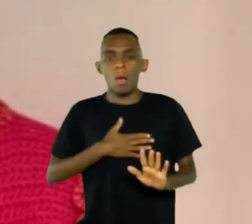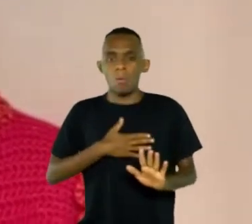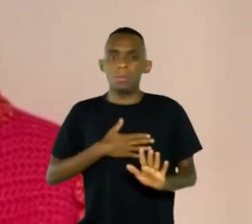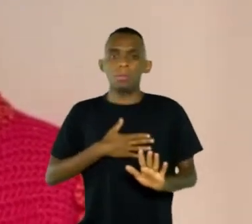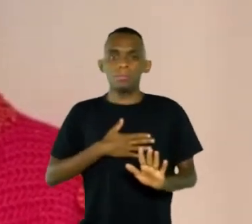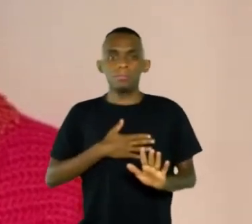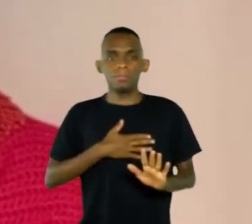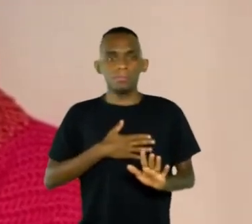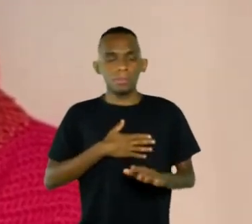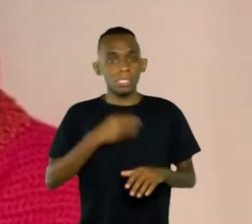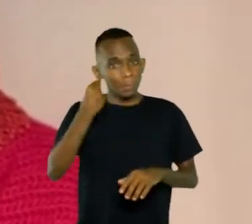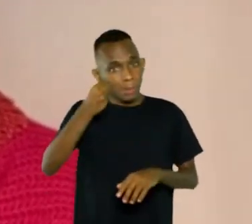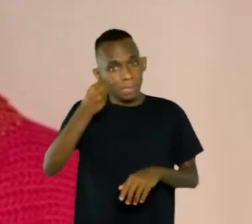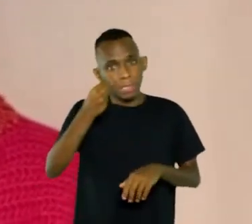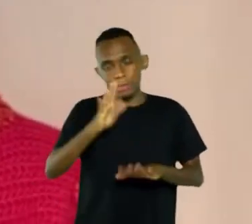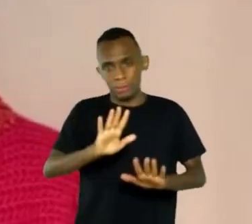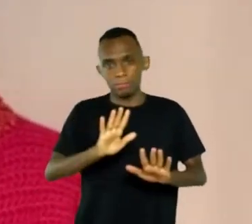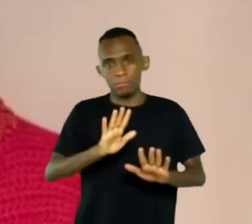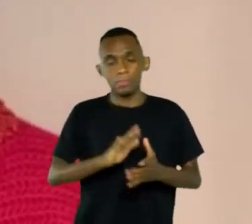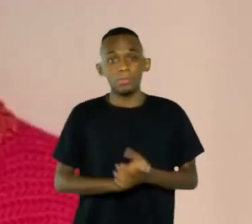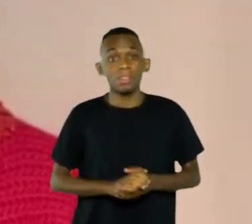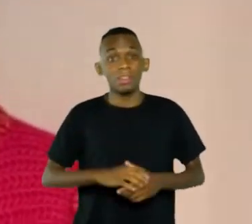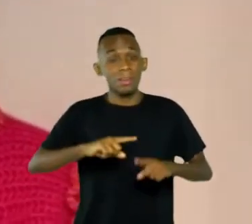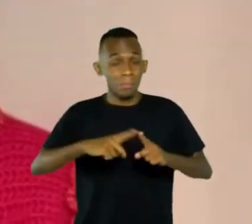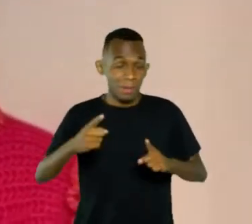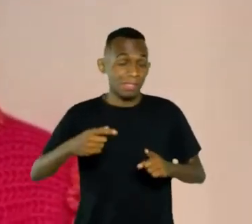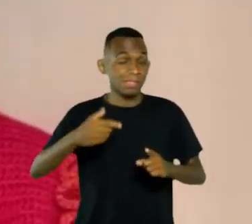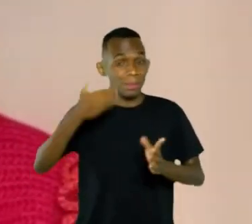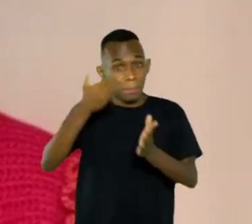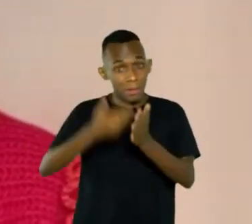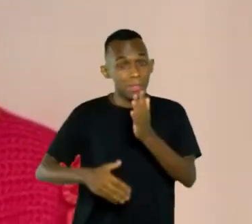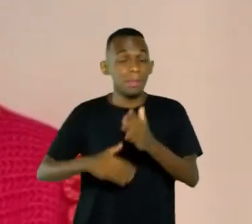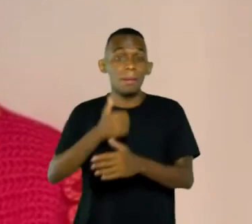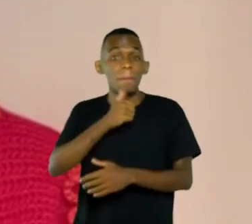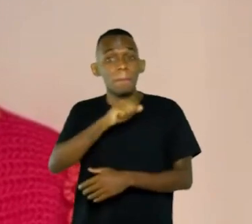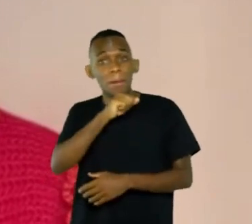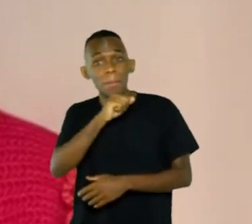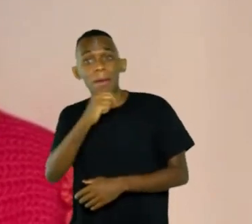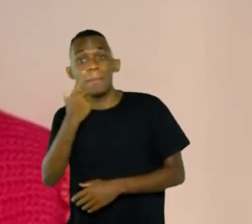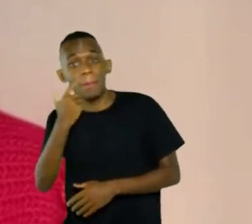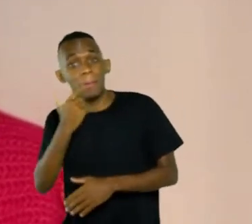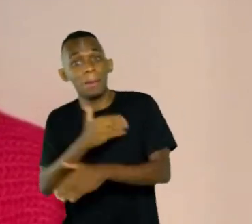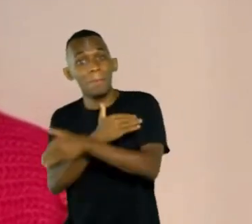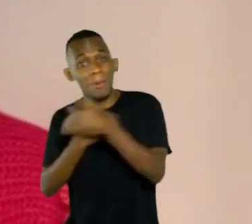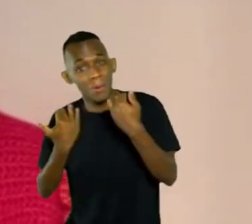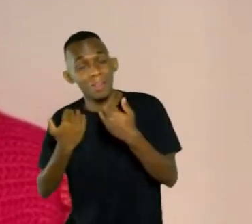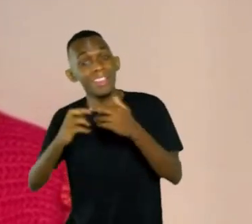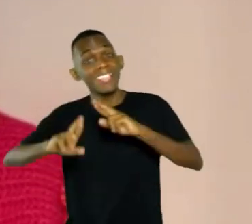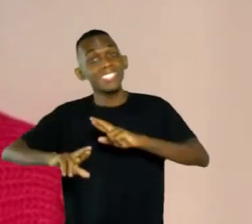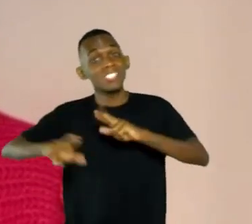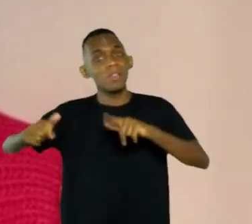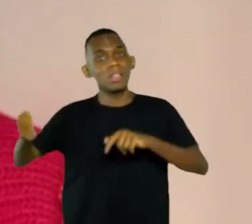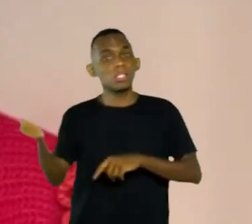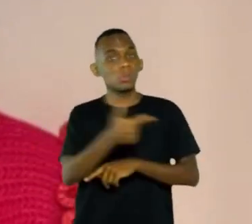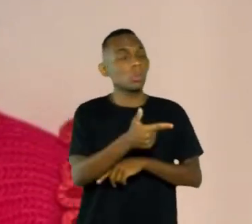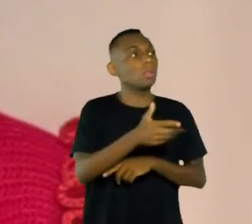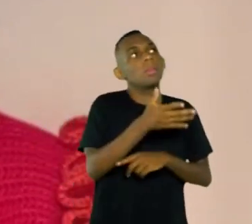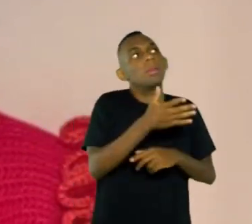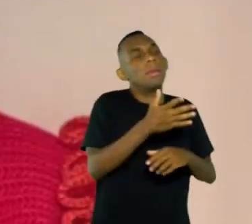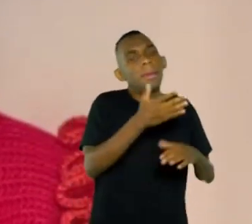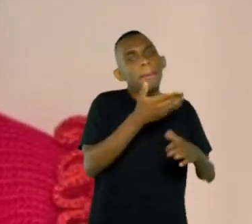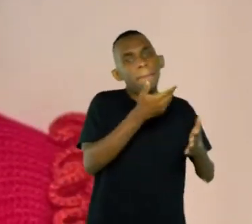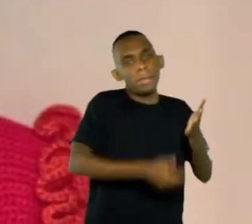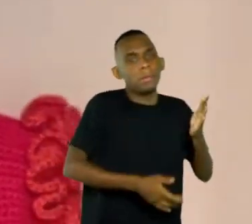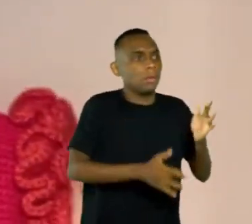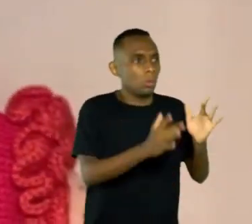muito. Mas, querendo ou não, perder pai e mãe é diferente de perder a pessoa com quem a gente escolheu viver, né? E